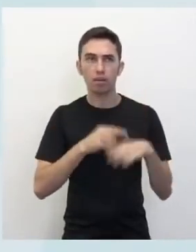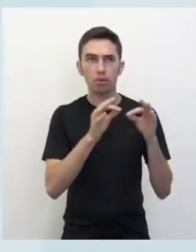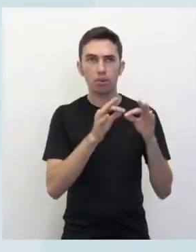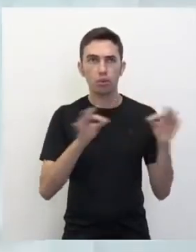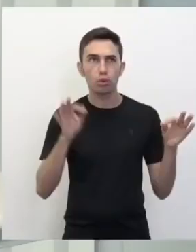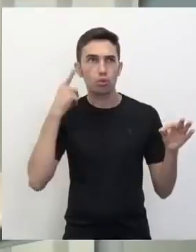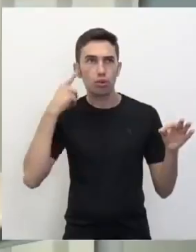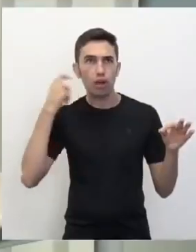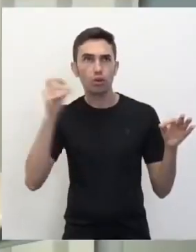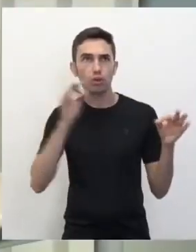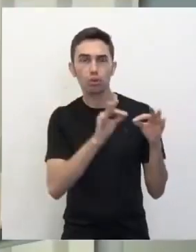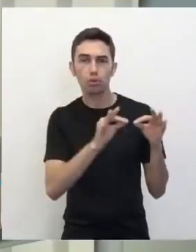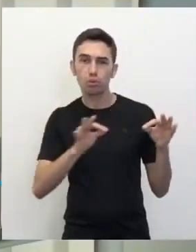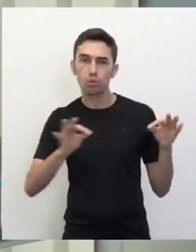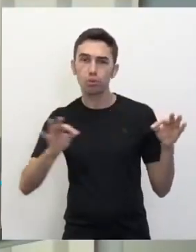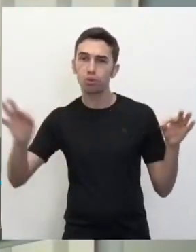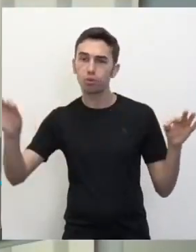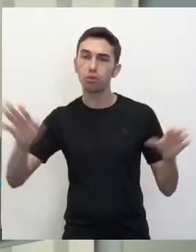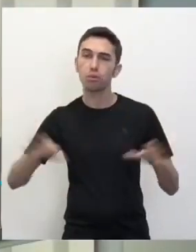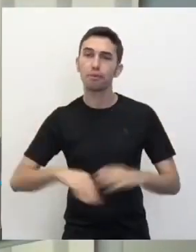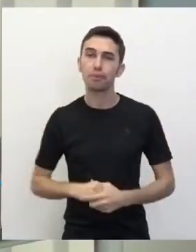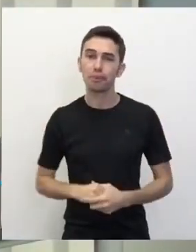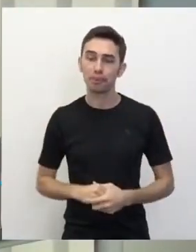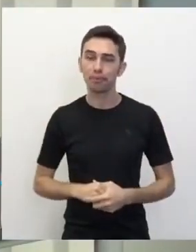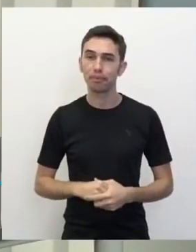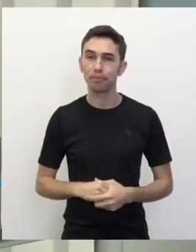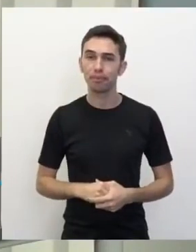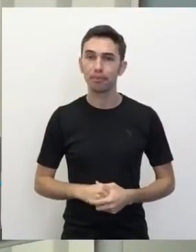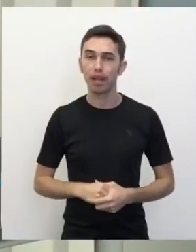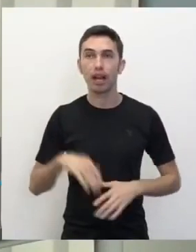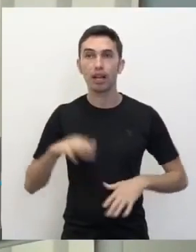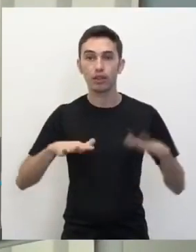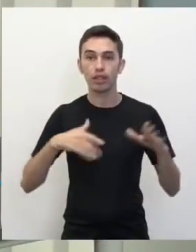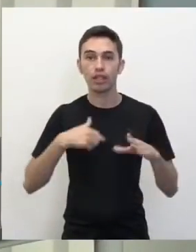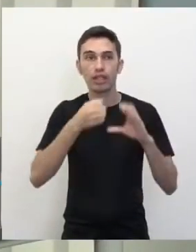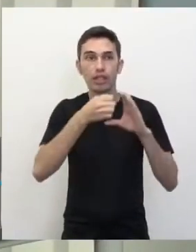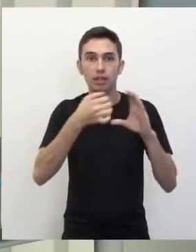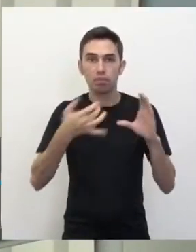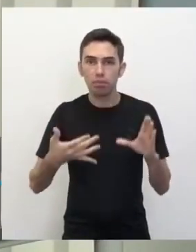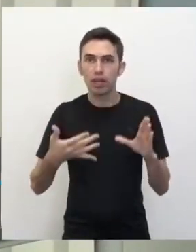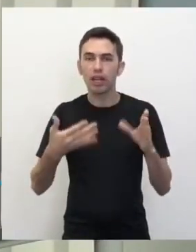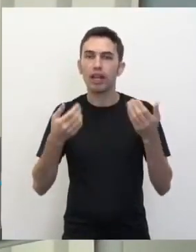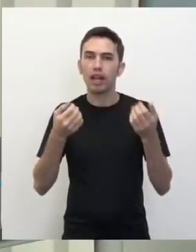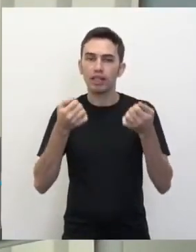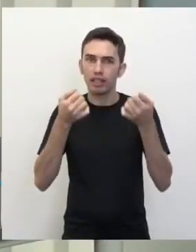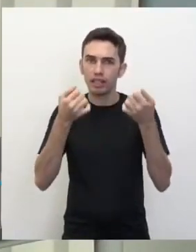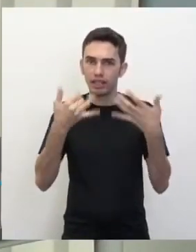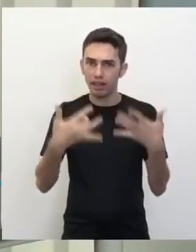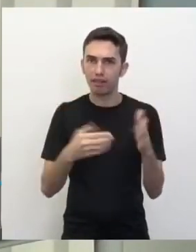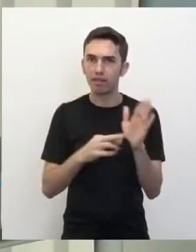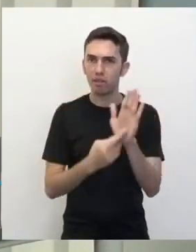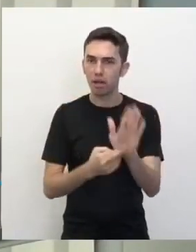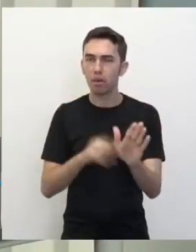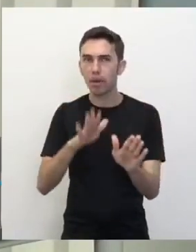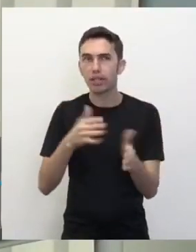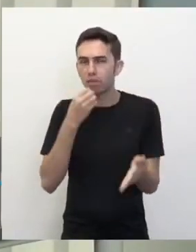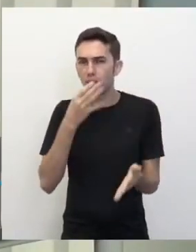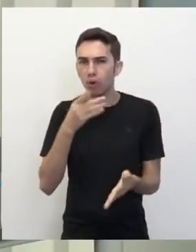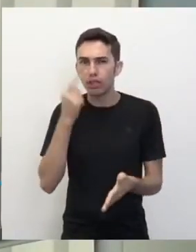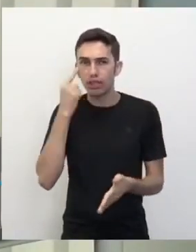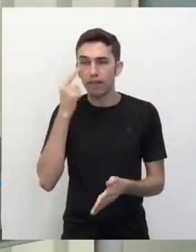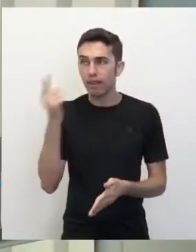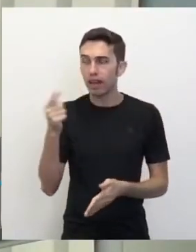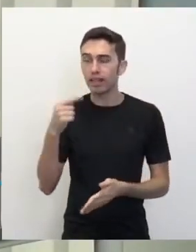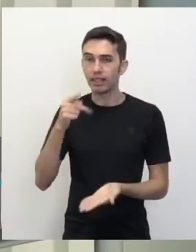as produz. Às vezes, turma, a gente fala a definição, é simples, por isso que eu gosto de trazer exemplos. Vamos lá para